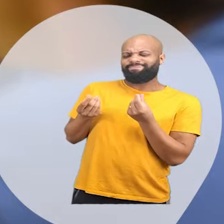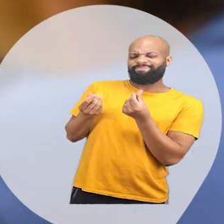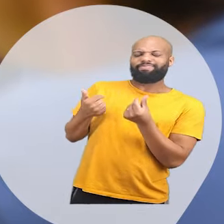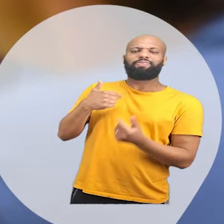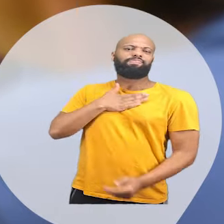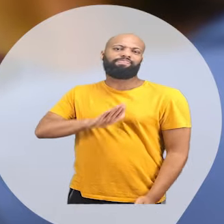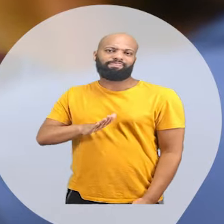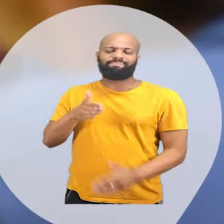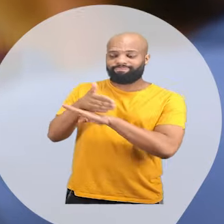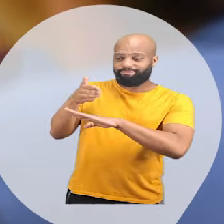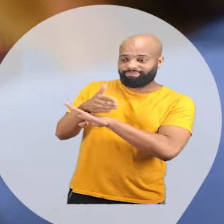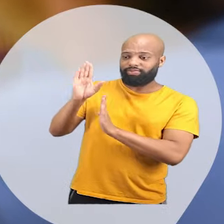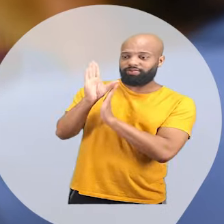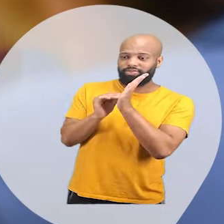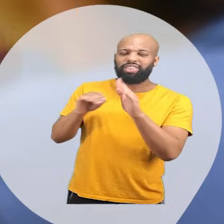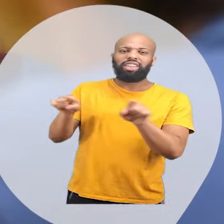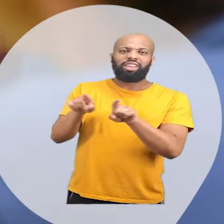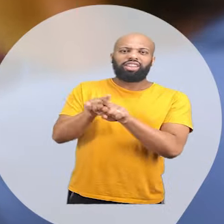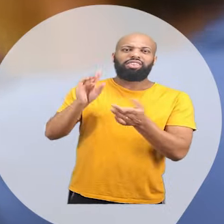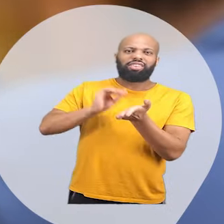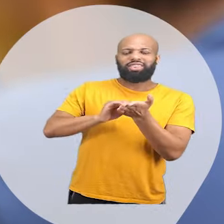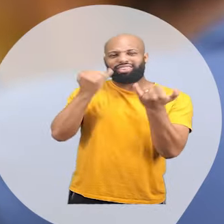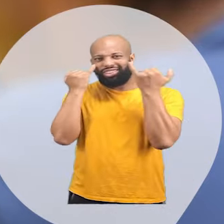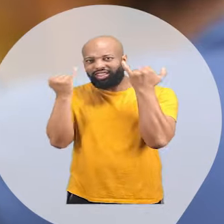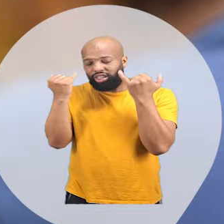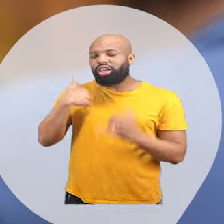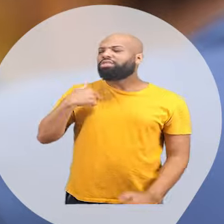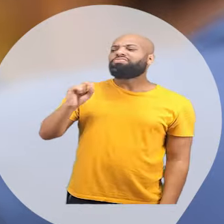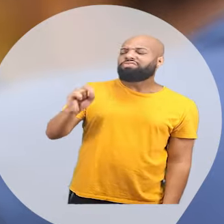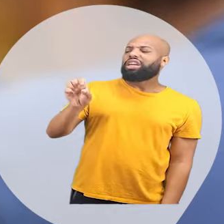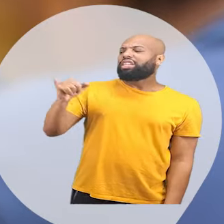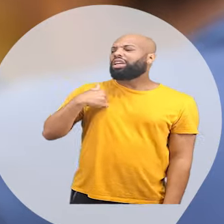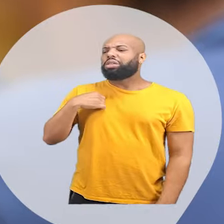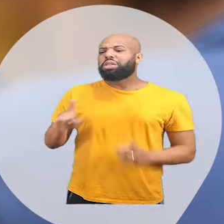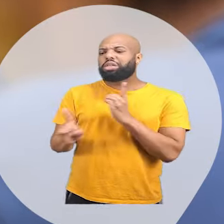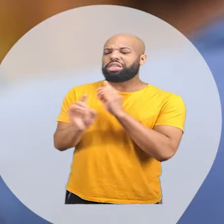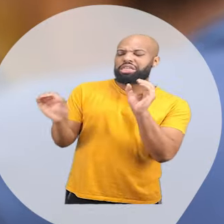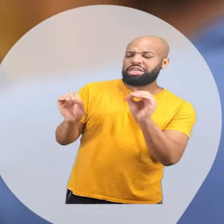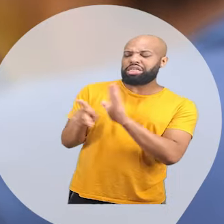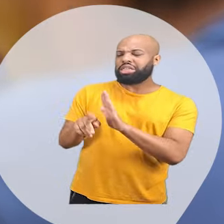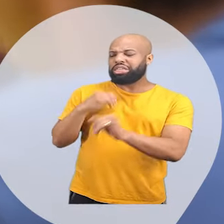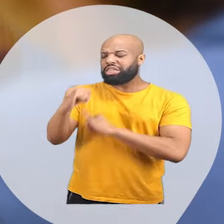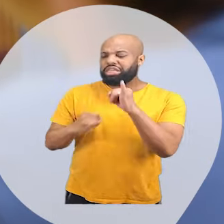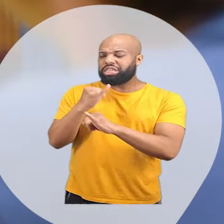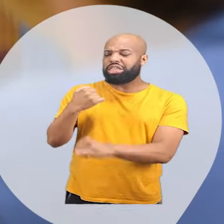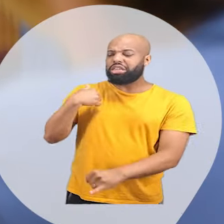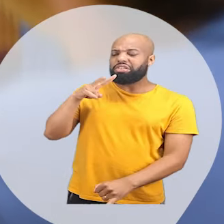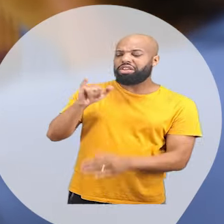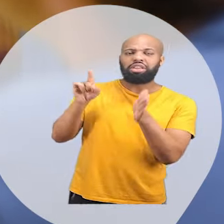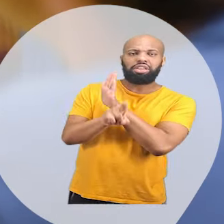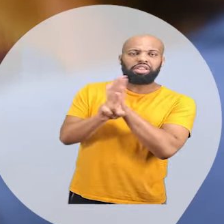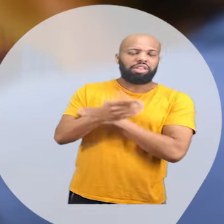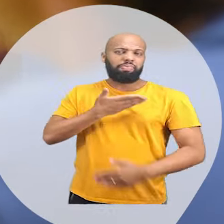algo que eu gostava de consumir muito desatualizado tudo assim então peguei e falei cara já que eu não achei muita coisa na internet eu vou